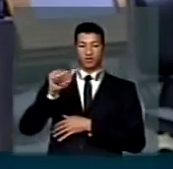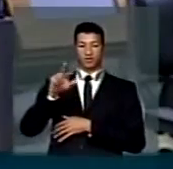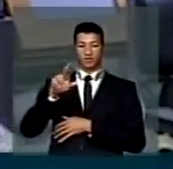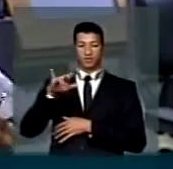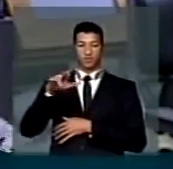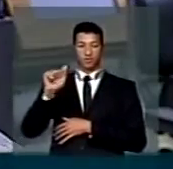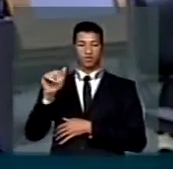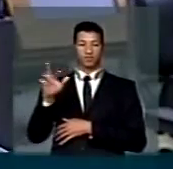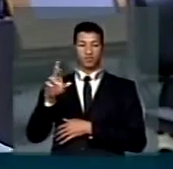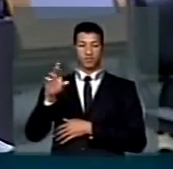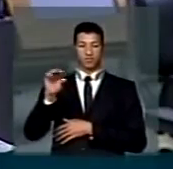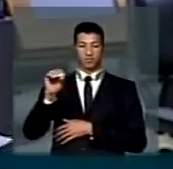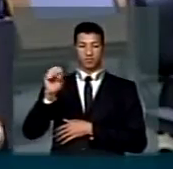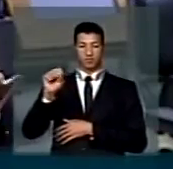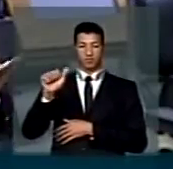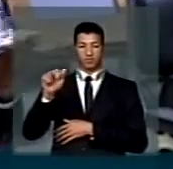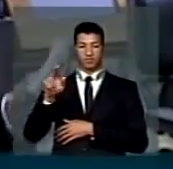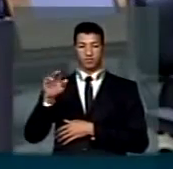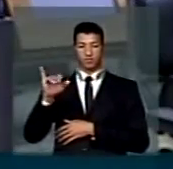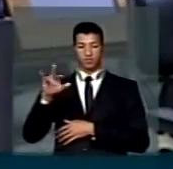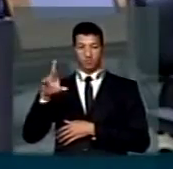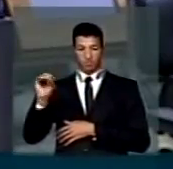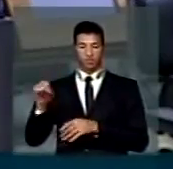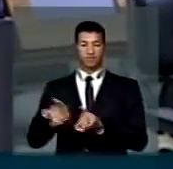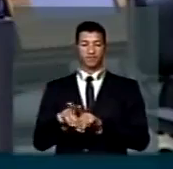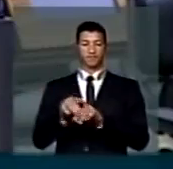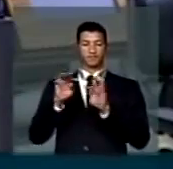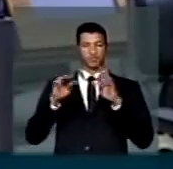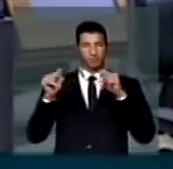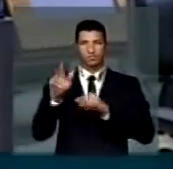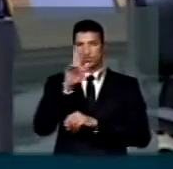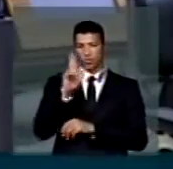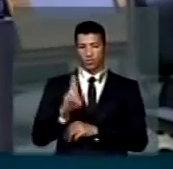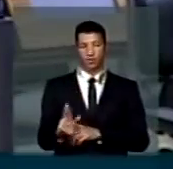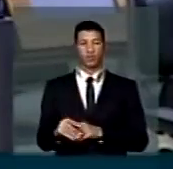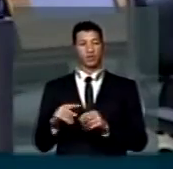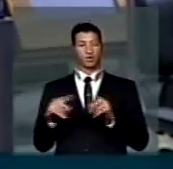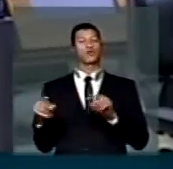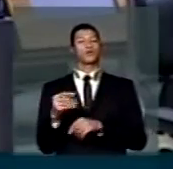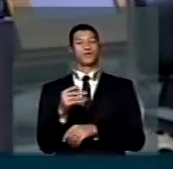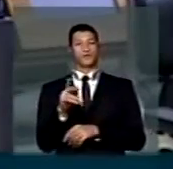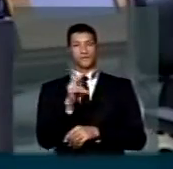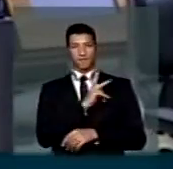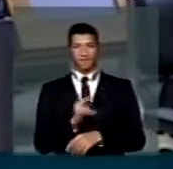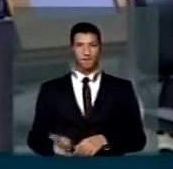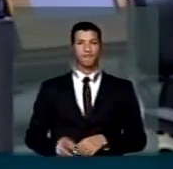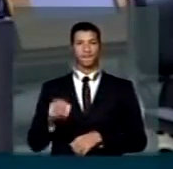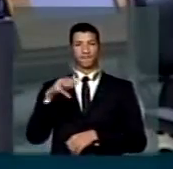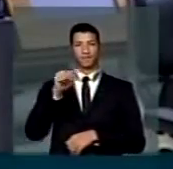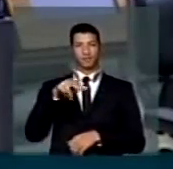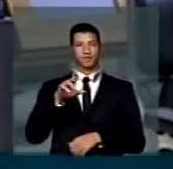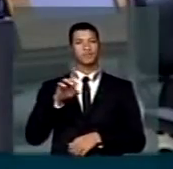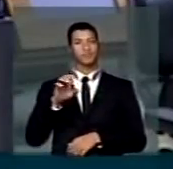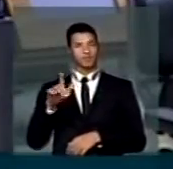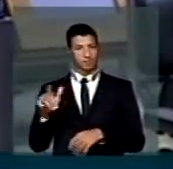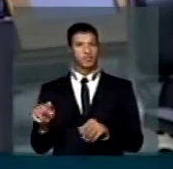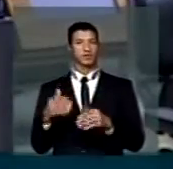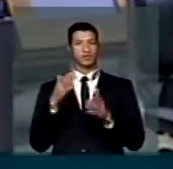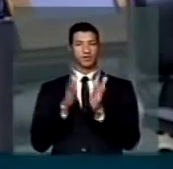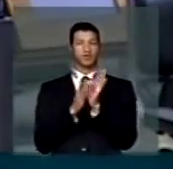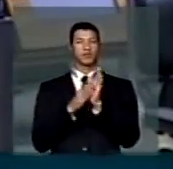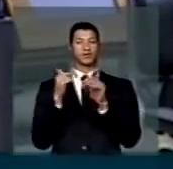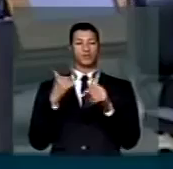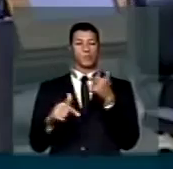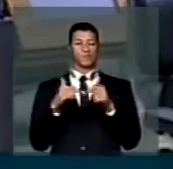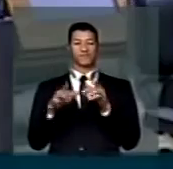não é deputada, né? Aí faltou a Maria do Rosário, como tantos outros nomes aqui ainda. Então, senhor prezado deputado Mandetta, parabéns pelo trabalho,